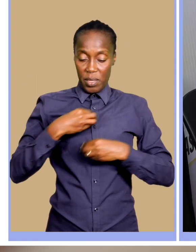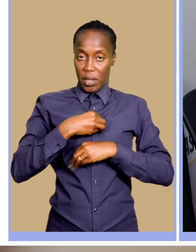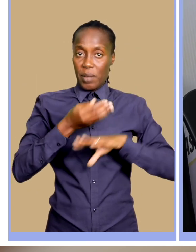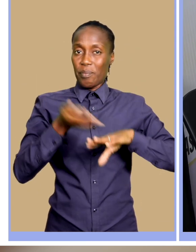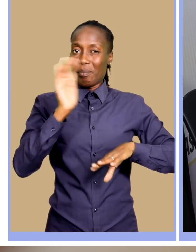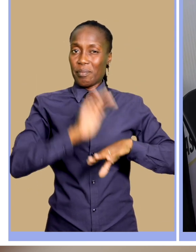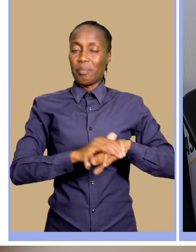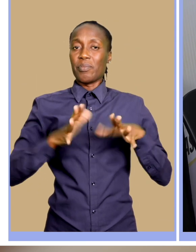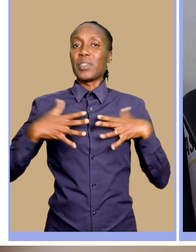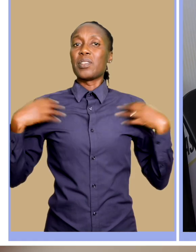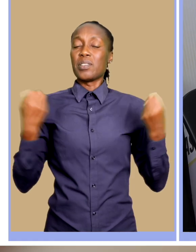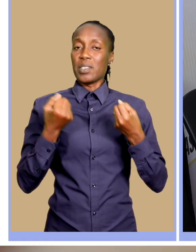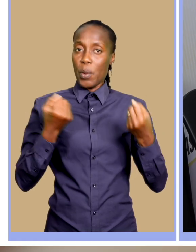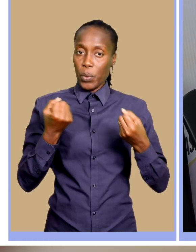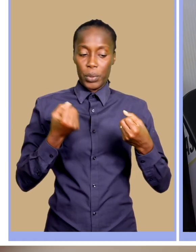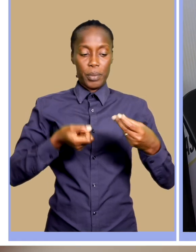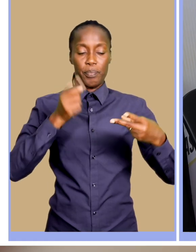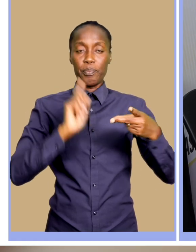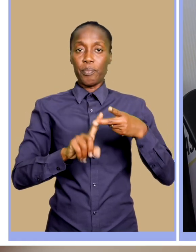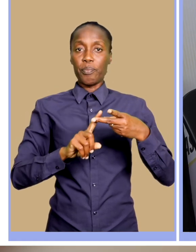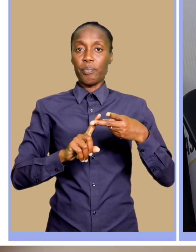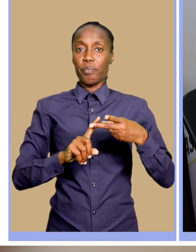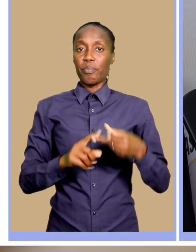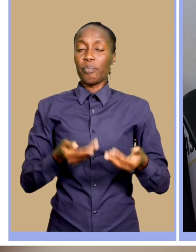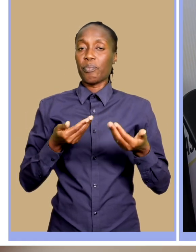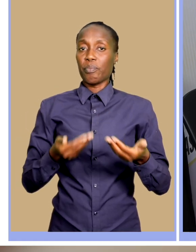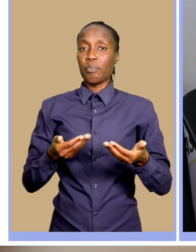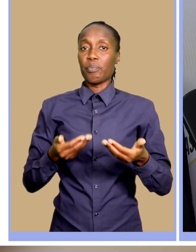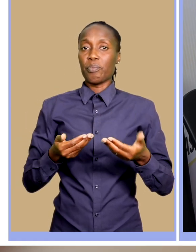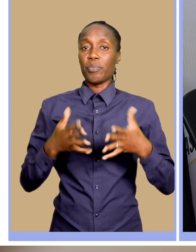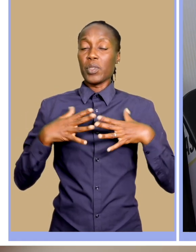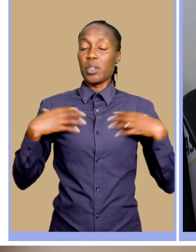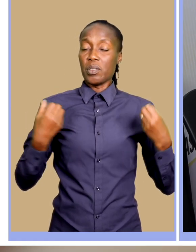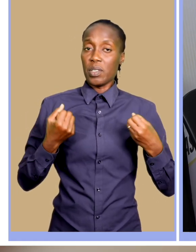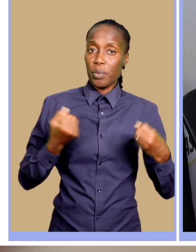médica, mestre em saúde pública, mais virada para